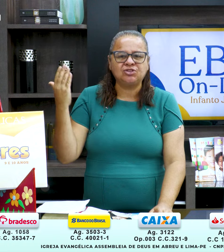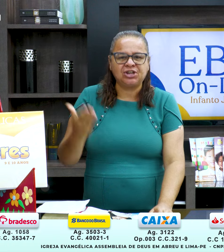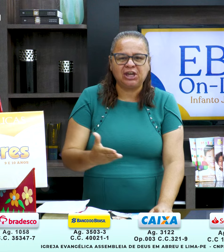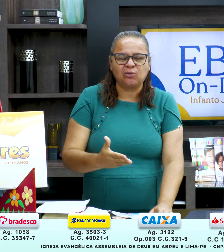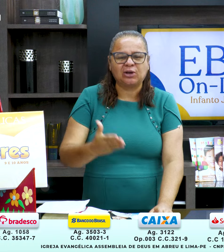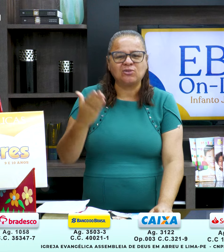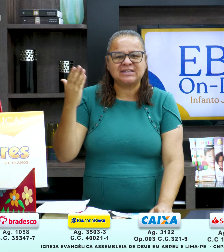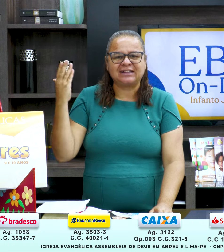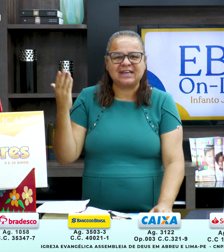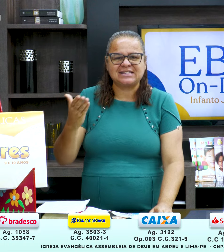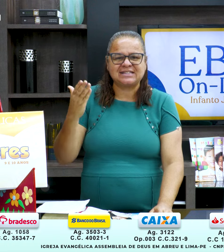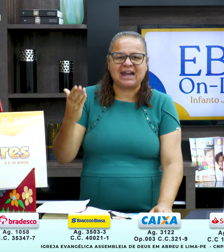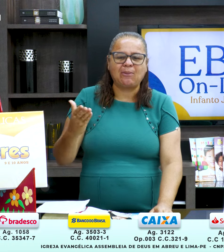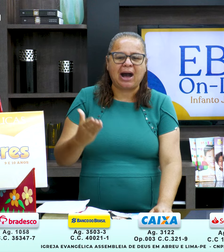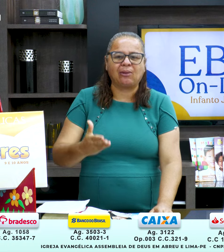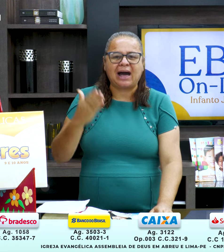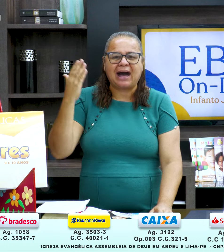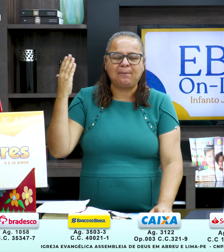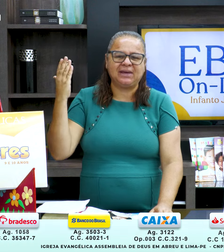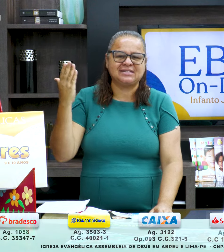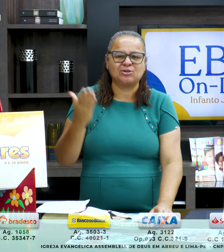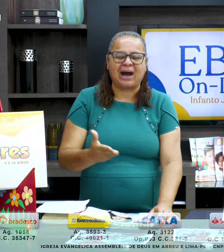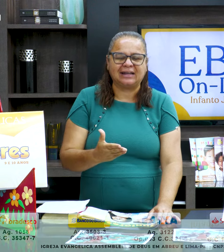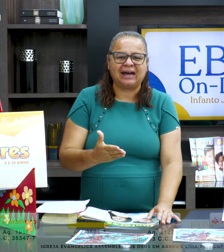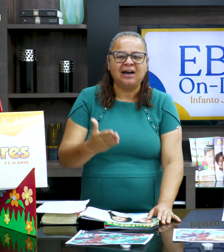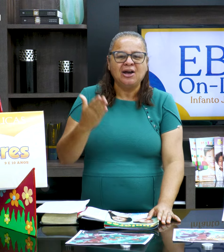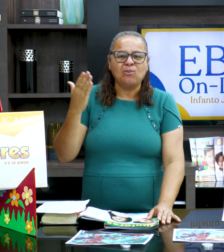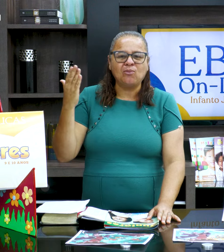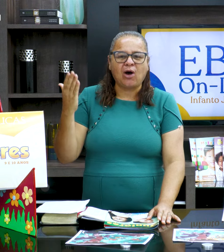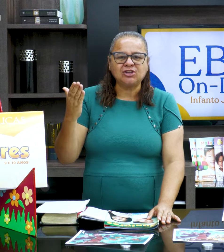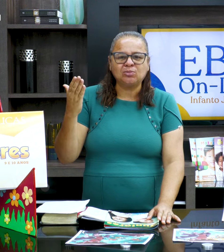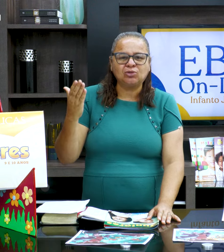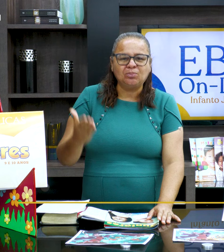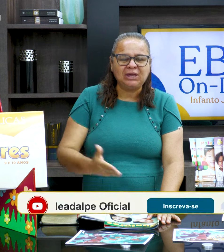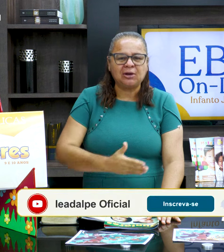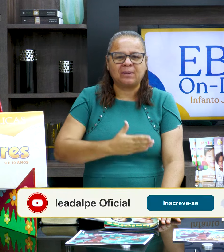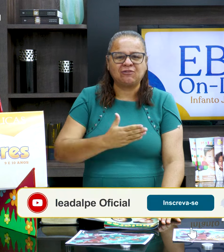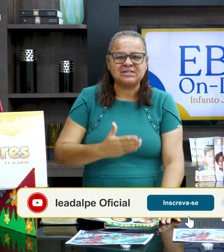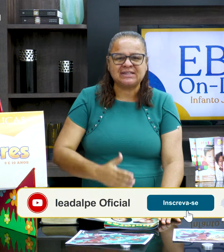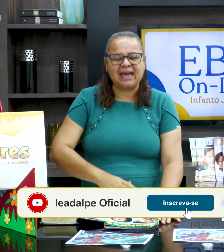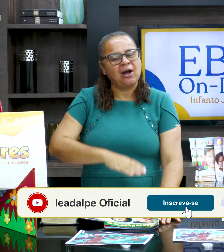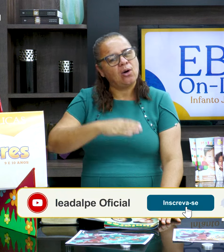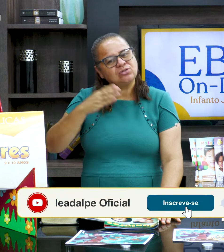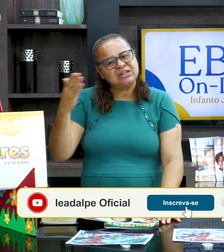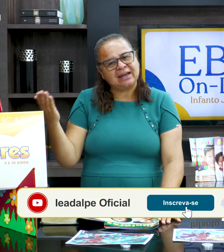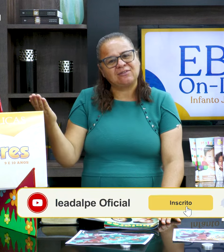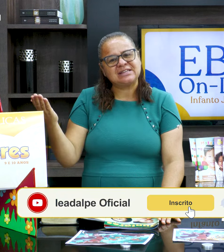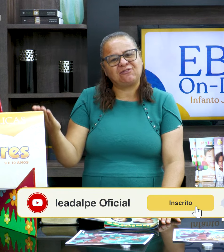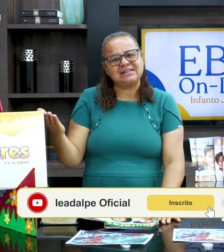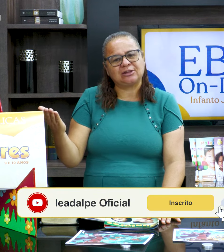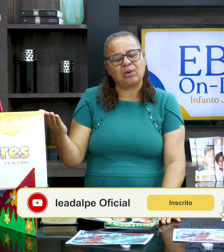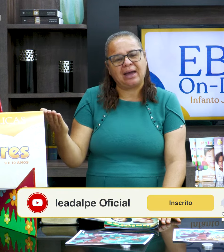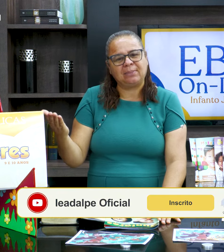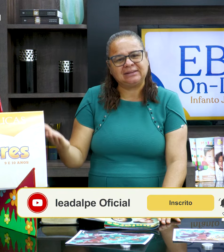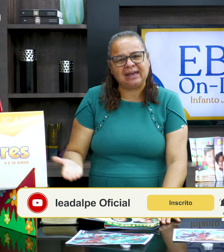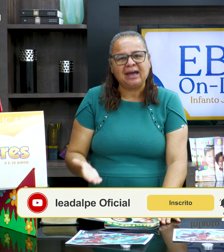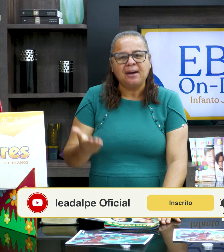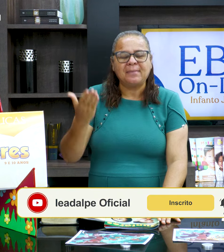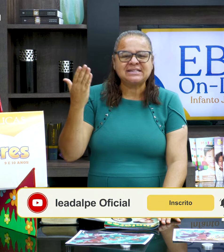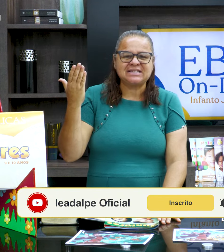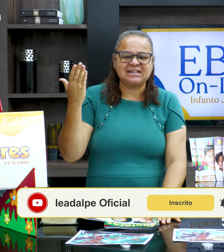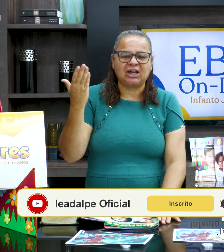ele é contigo e com certeza será uma aula abençoada um ótimo domingo para você ou o dia que você faz a tua